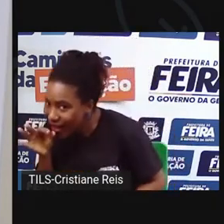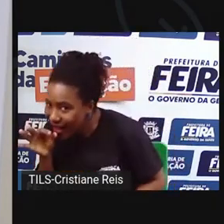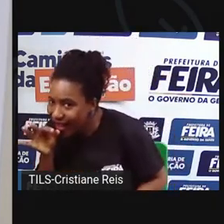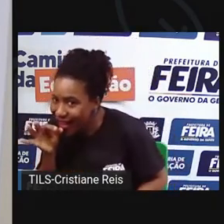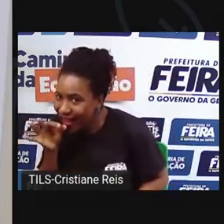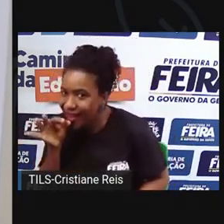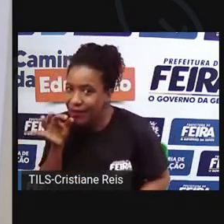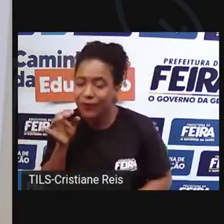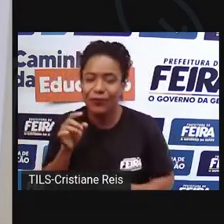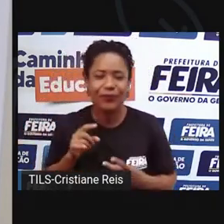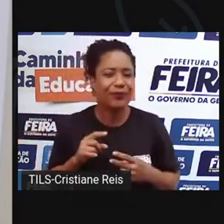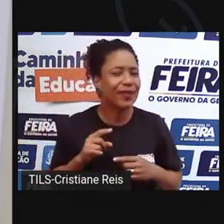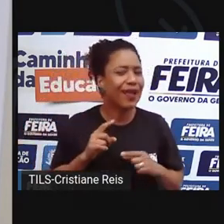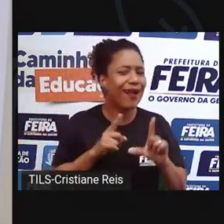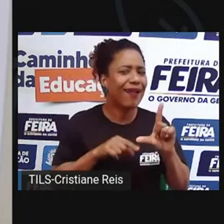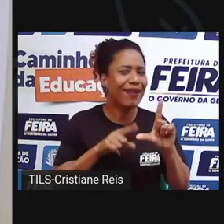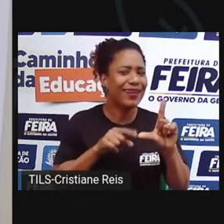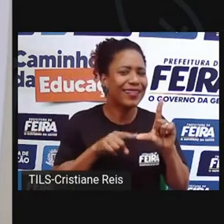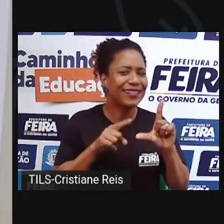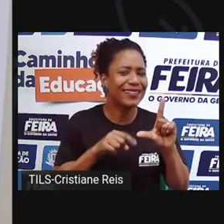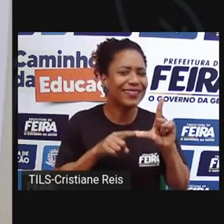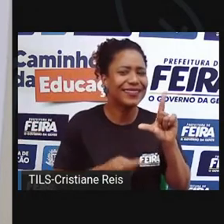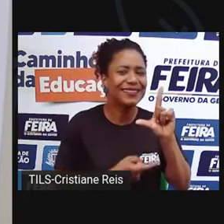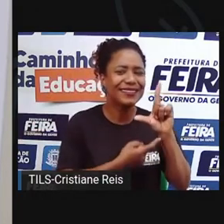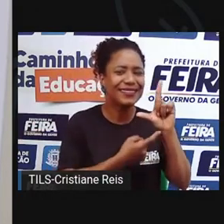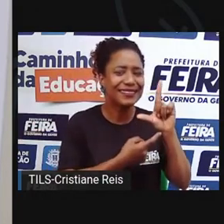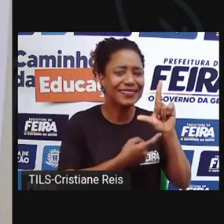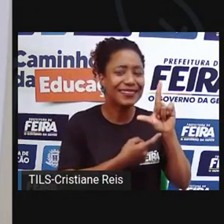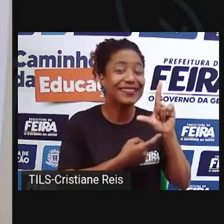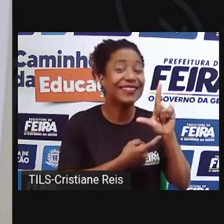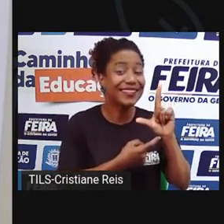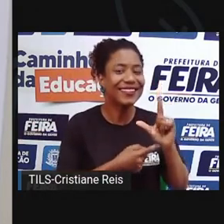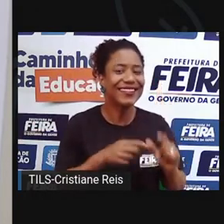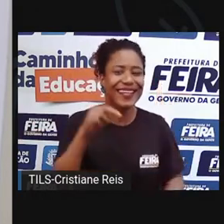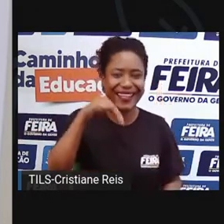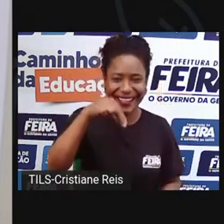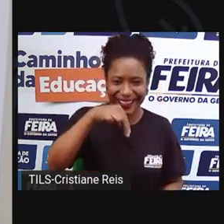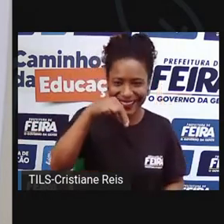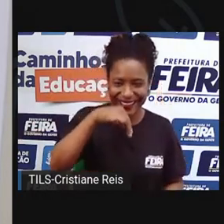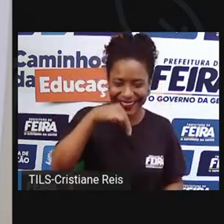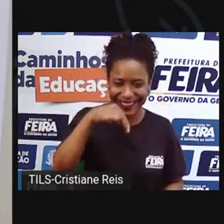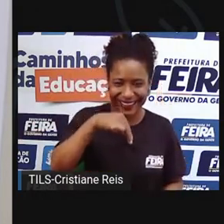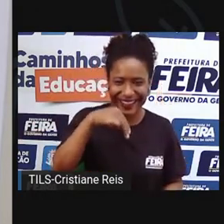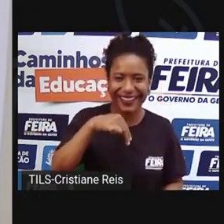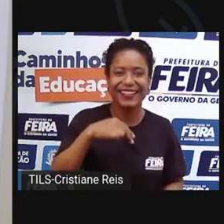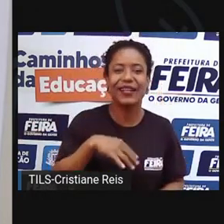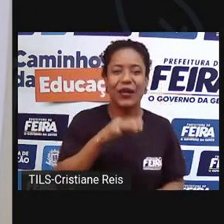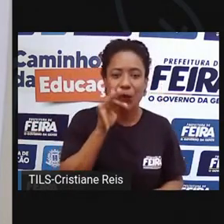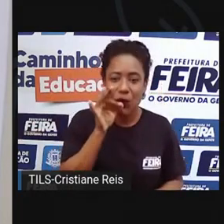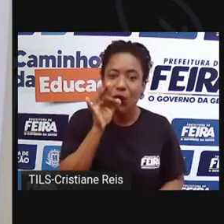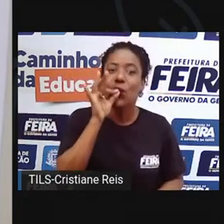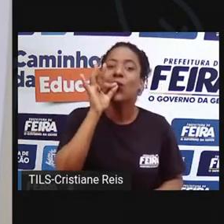Isso. E agora, qual que é a letra que começa nuvem mesmo? Ah, letra N.